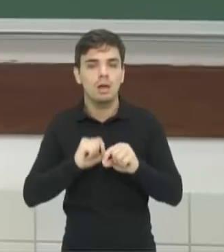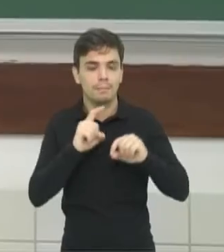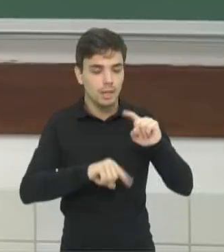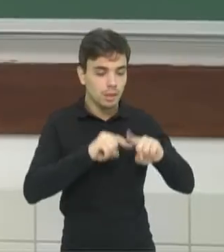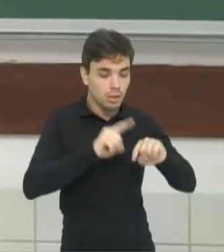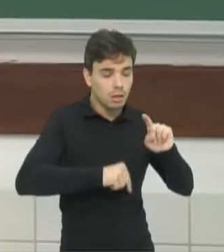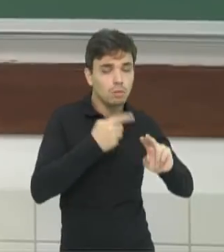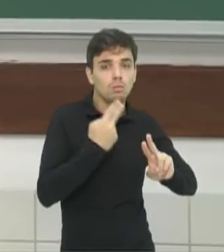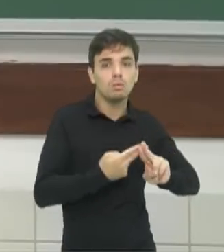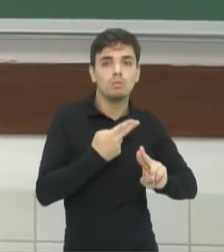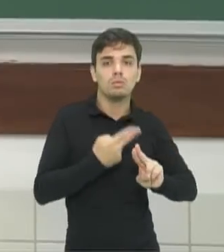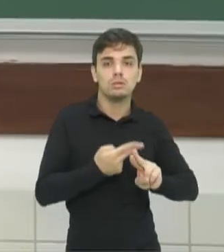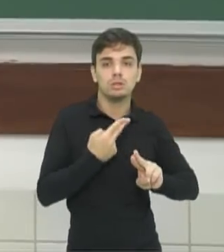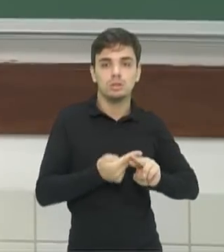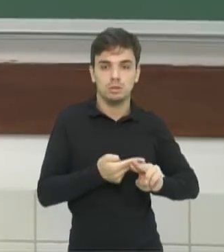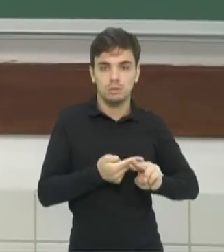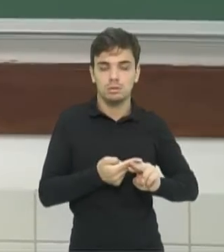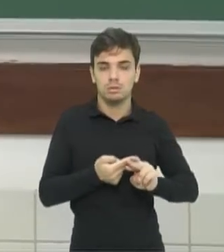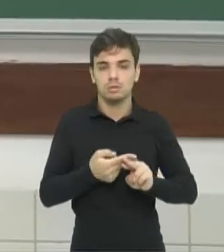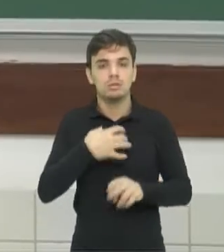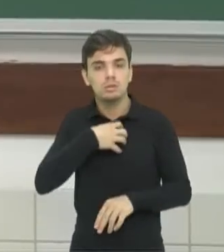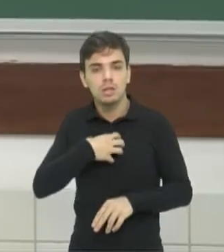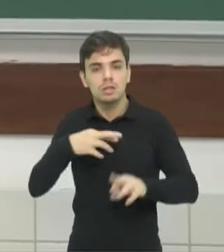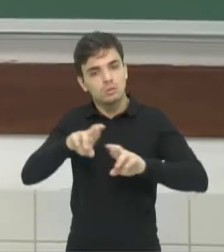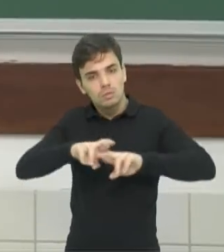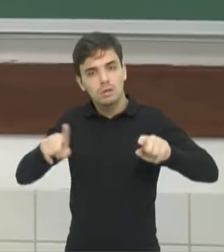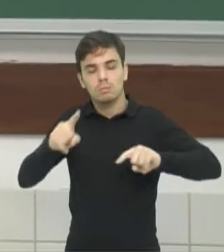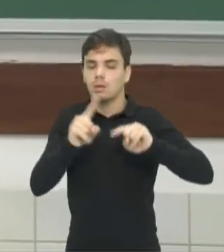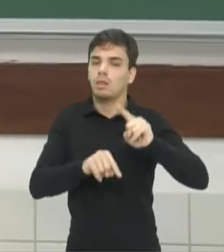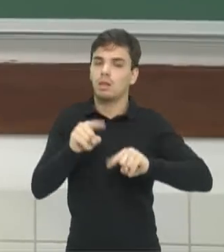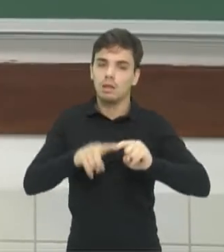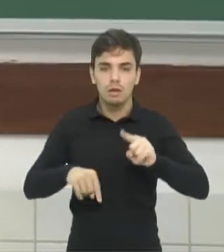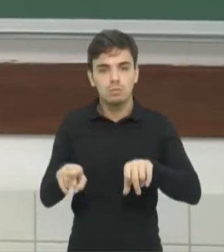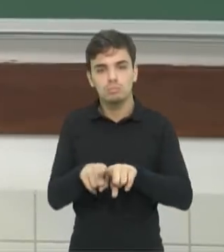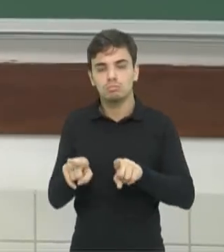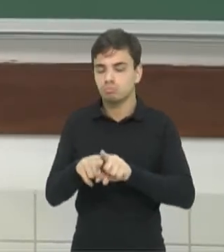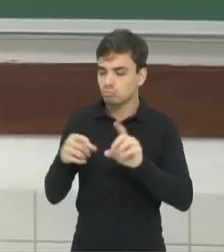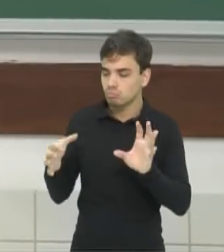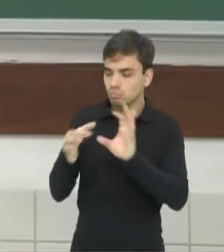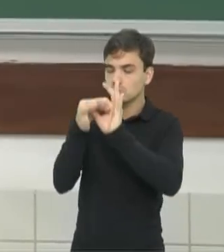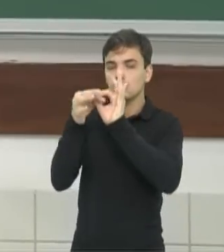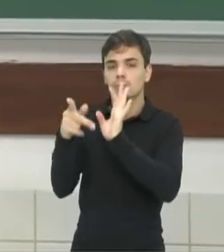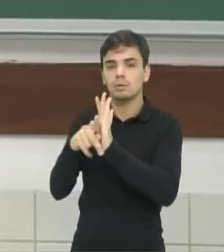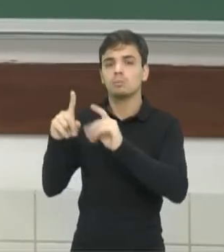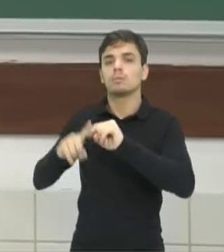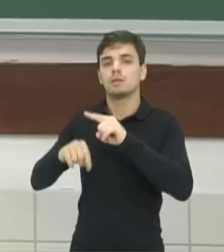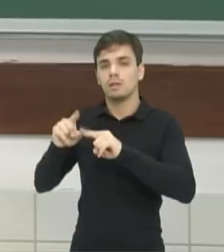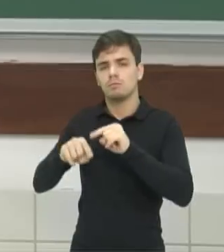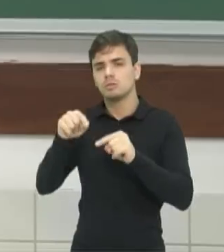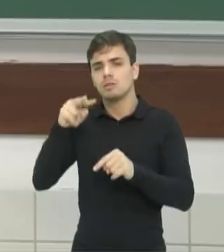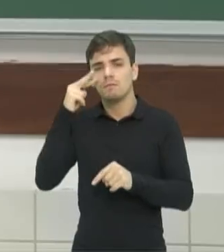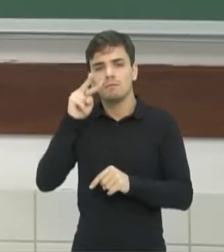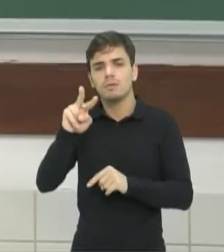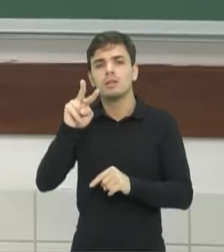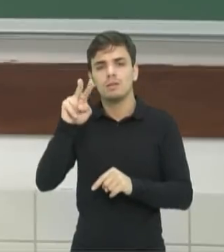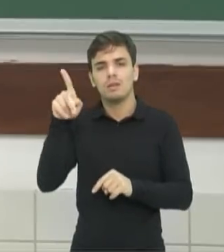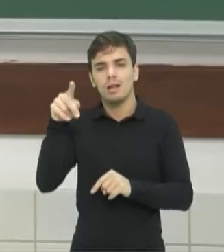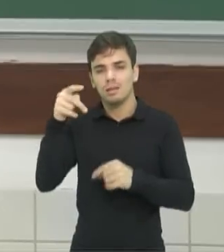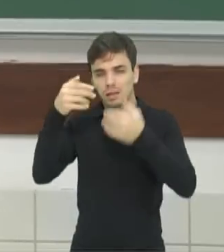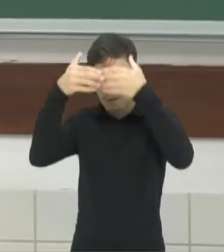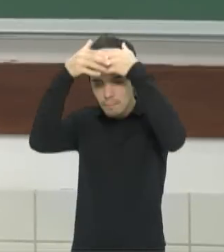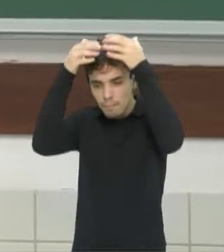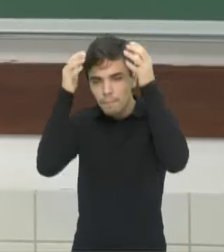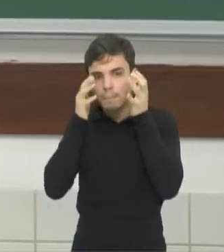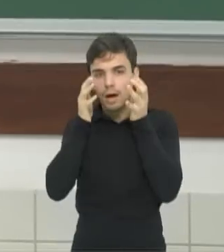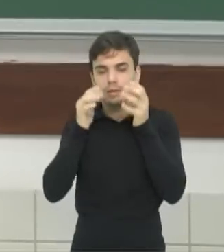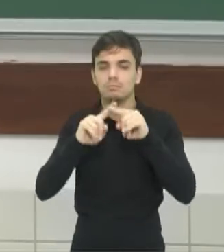exemplo, começaram a utilizar formas diferentes de materiais ou junção de materiais, como vocês viram naquela cabeça. Então, é isso que